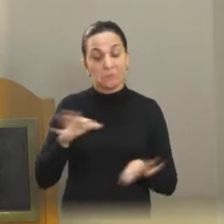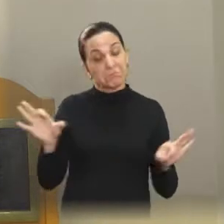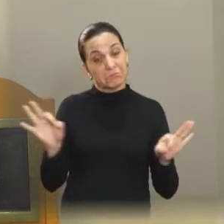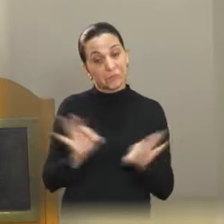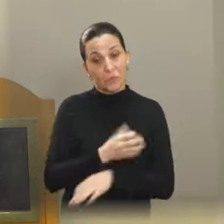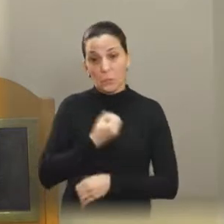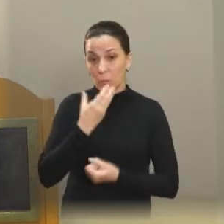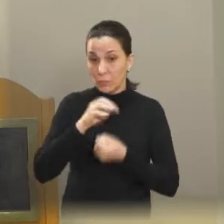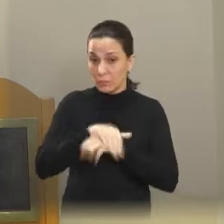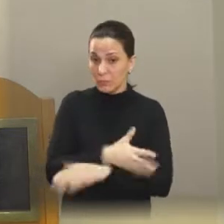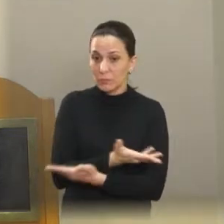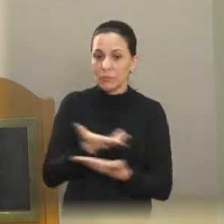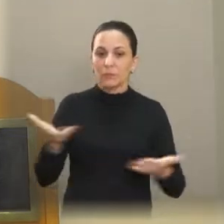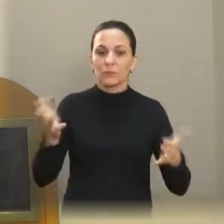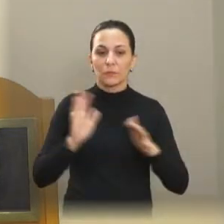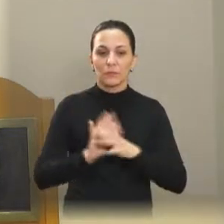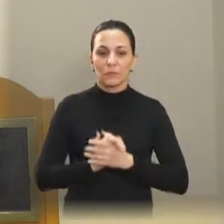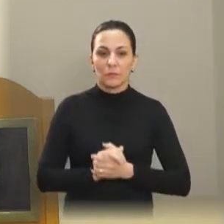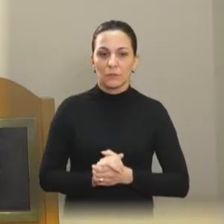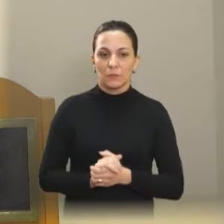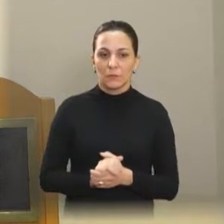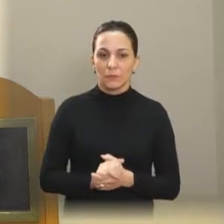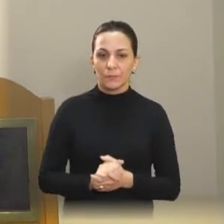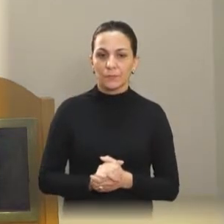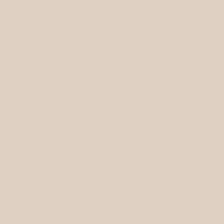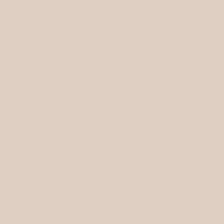por hoje é só uma boa noite a todos